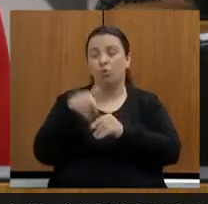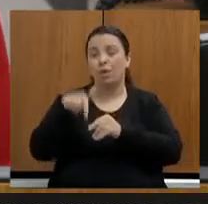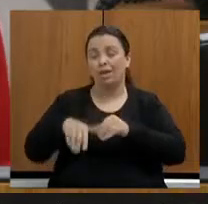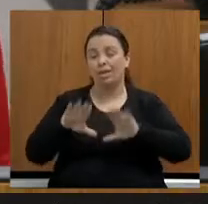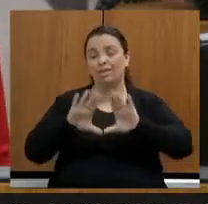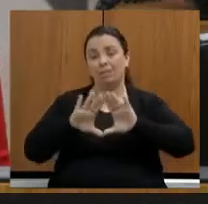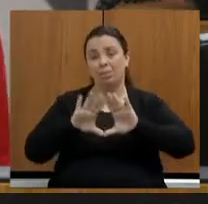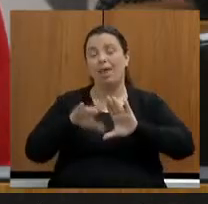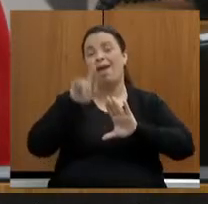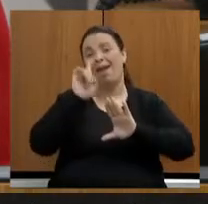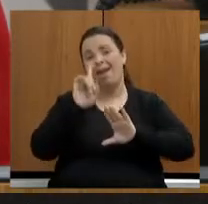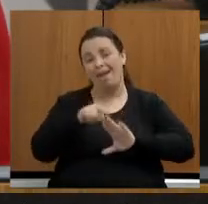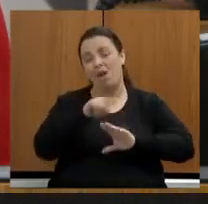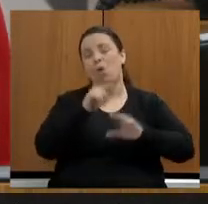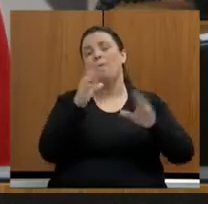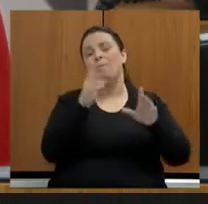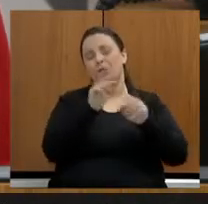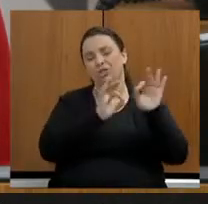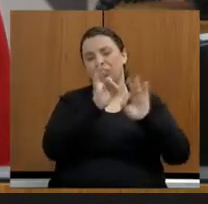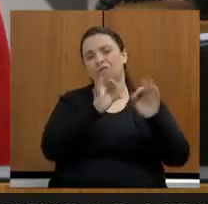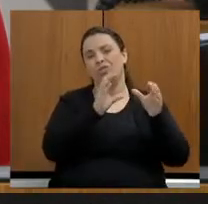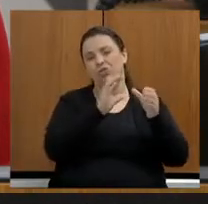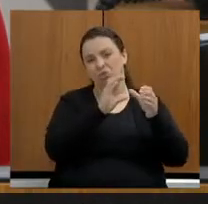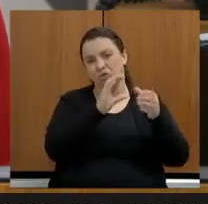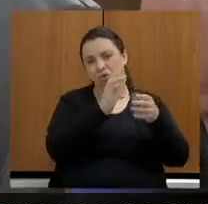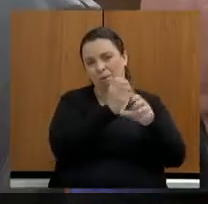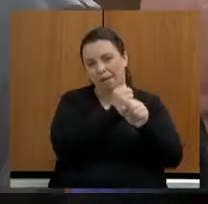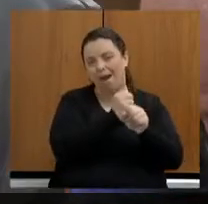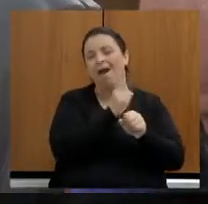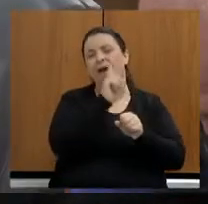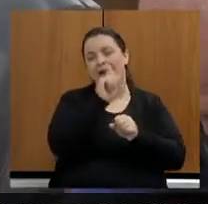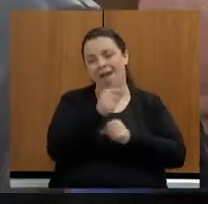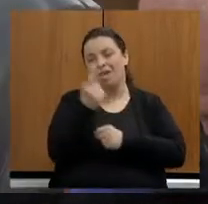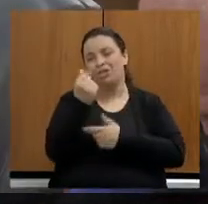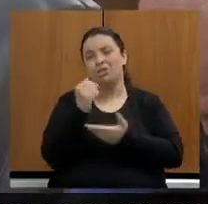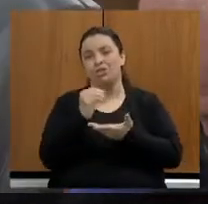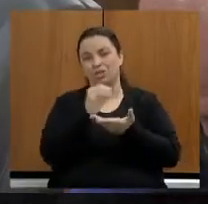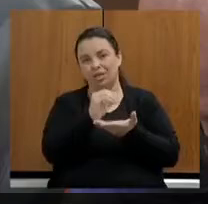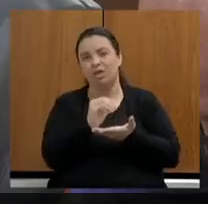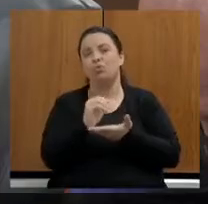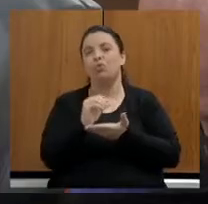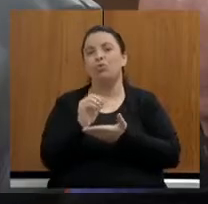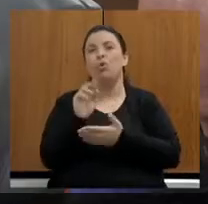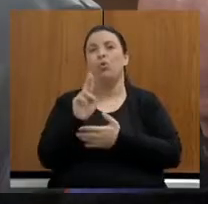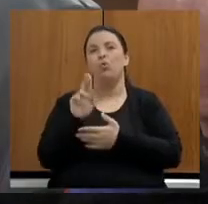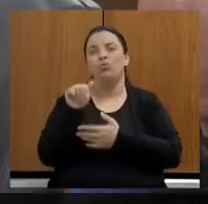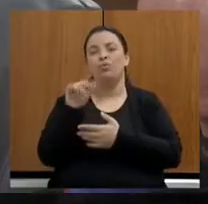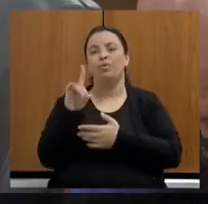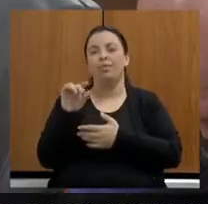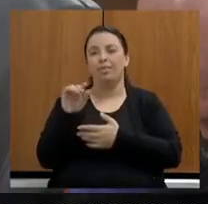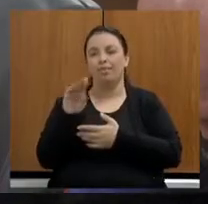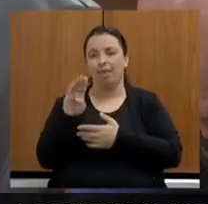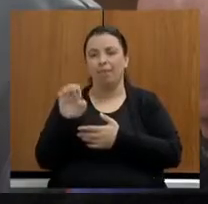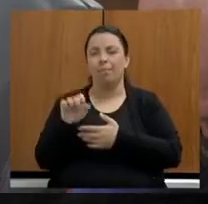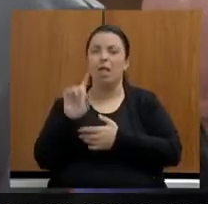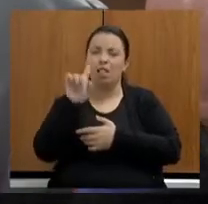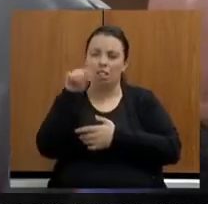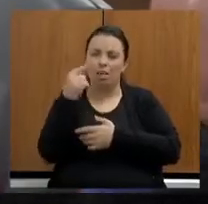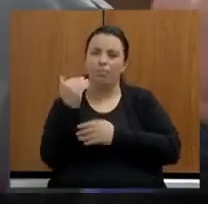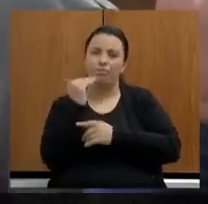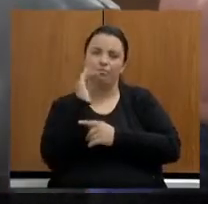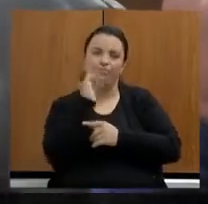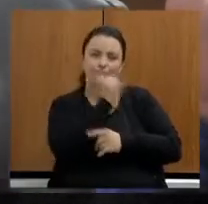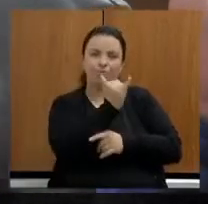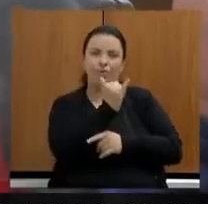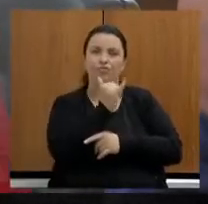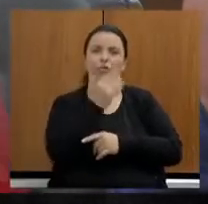é recursos do fundef eu posso passar a senhora Depois o código direitinho tá recurso do fundeb nós fizemos esse debate